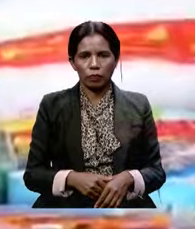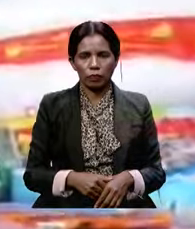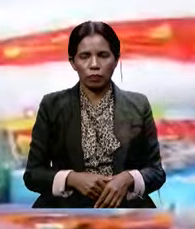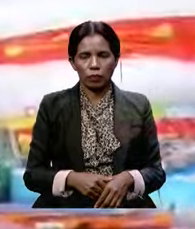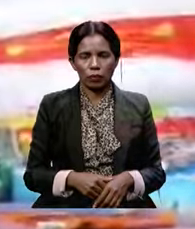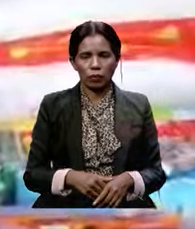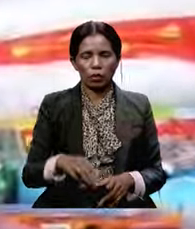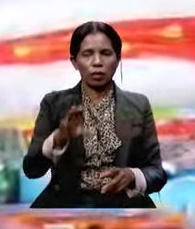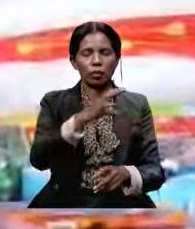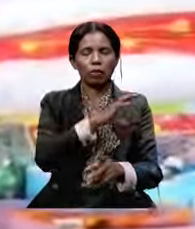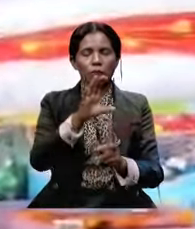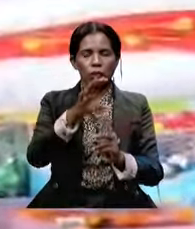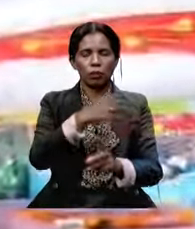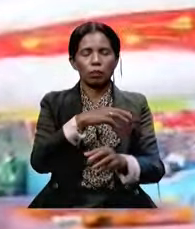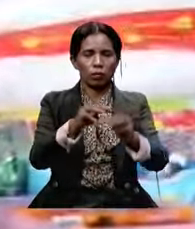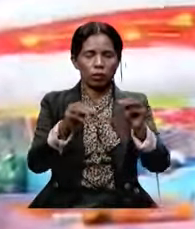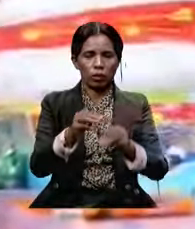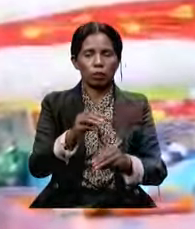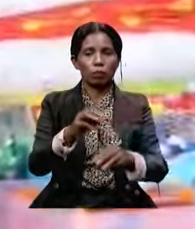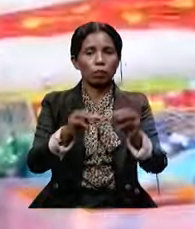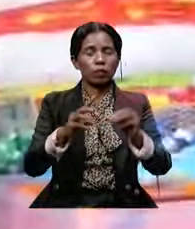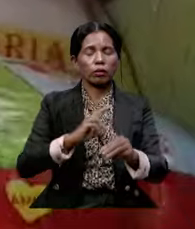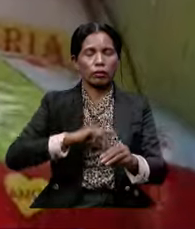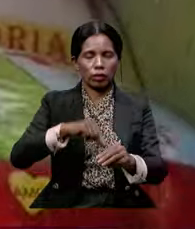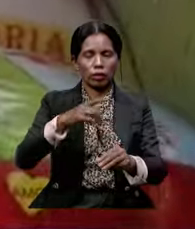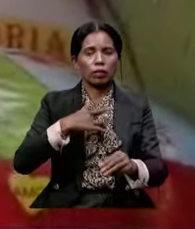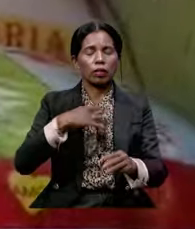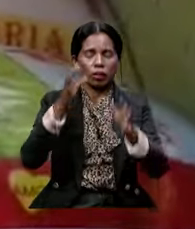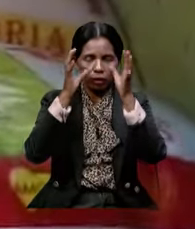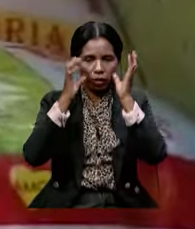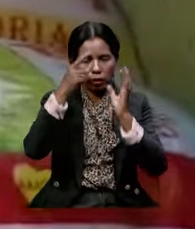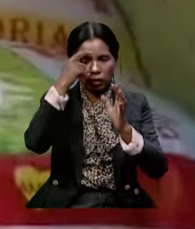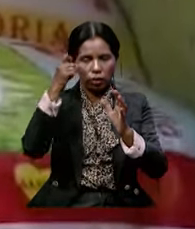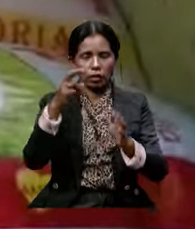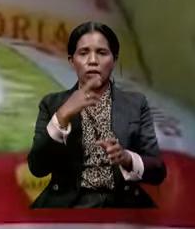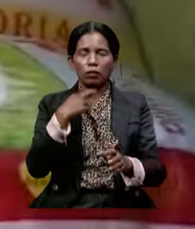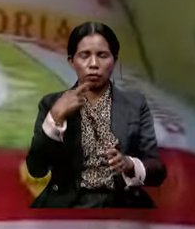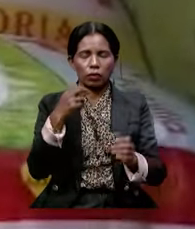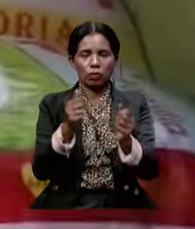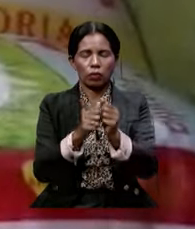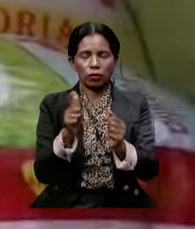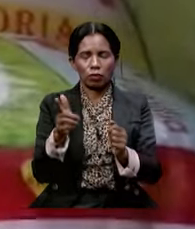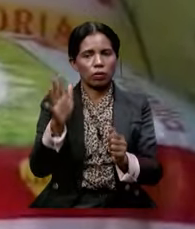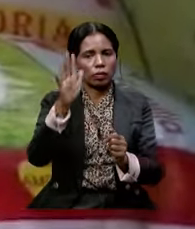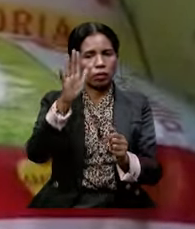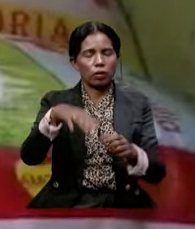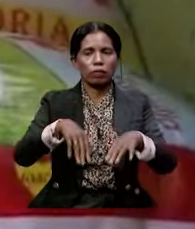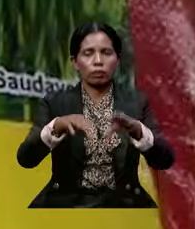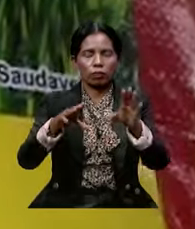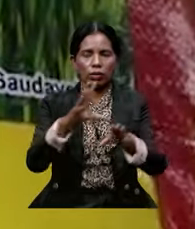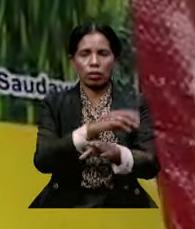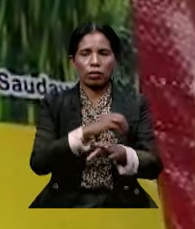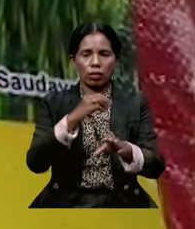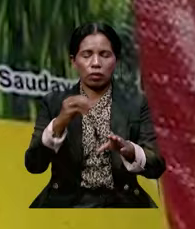Comunidade posto administrativo do município Viqueque, sente triste, tamba fos quilograma ronulis em Lima, fango folin dólares